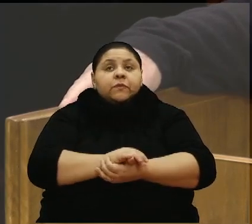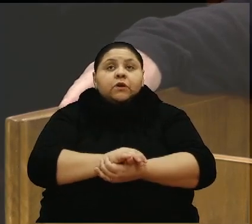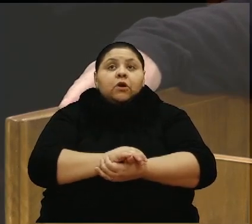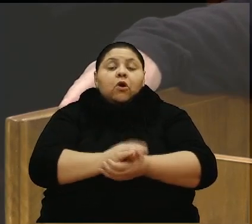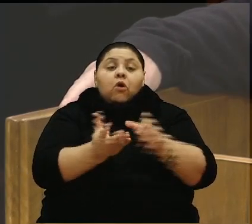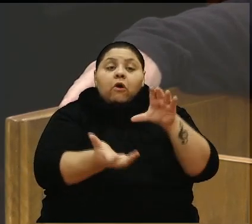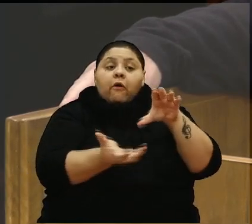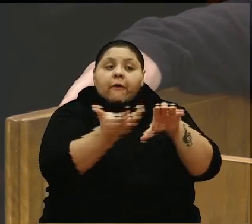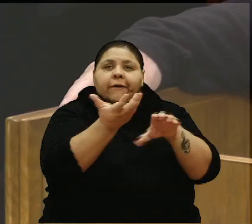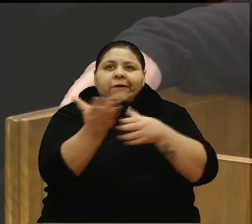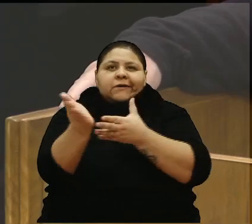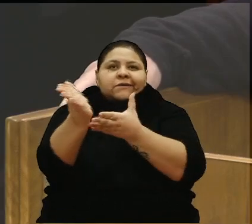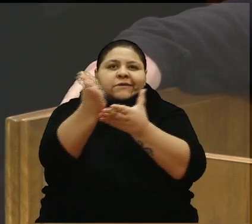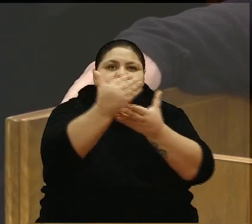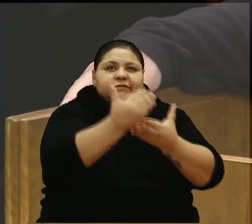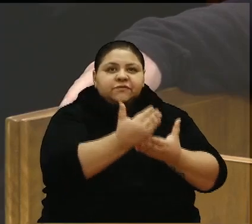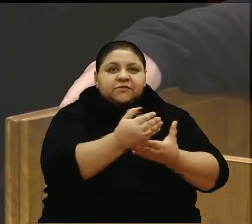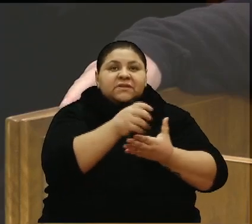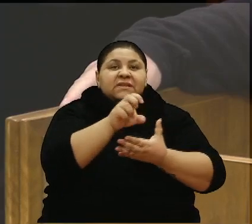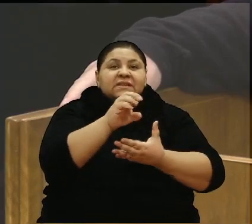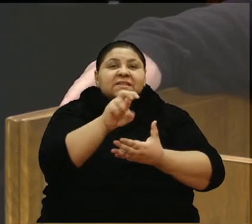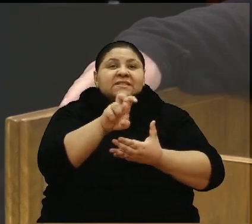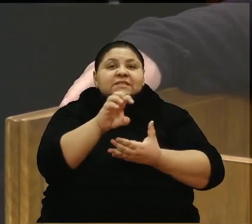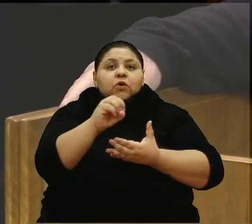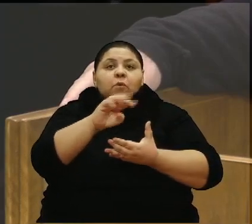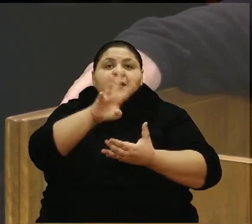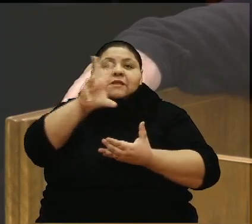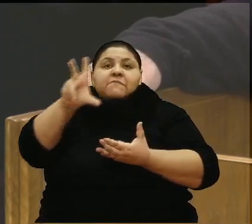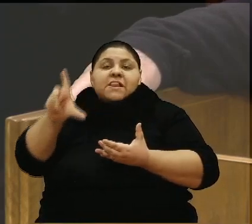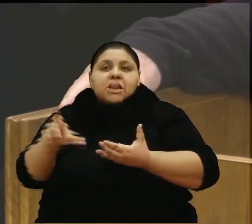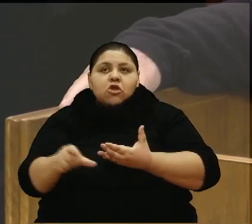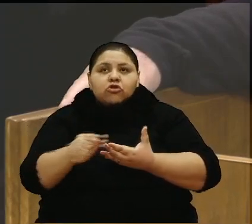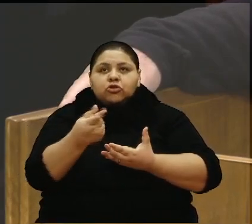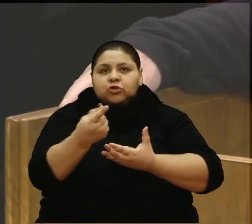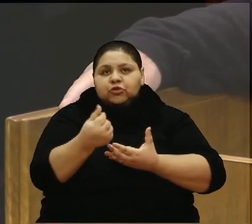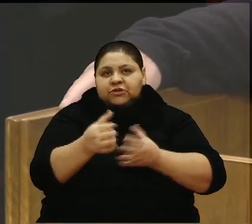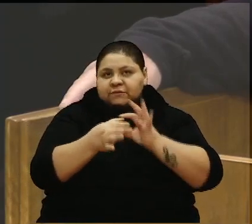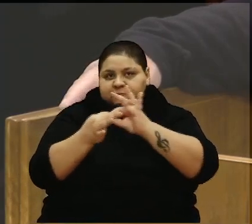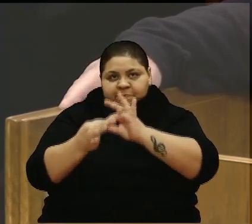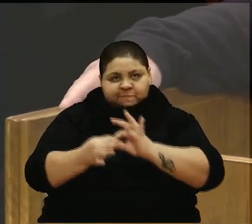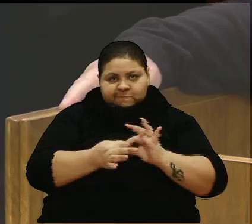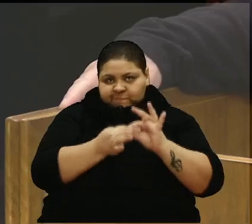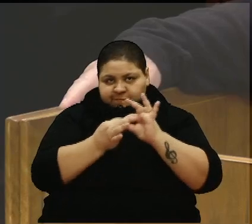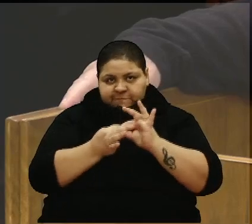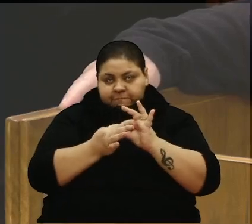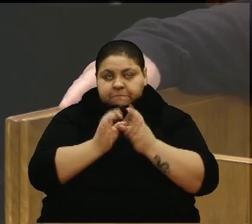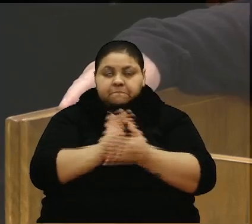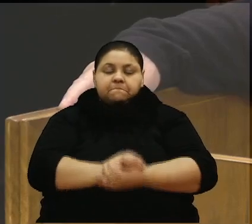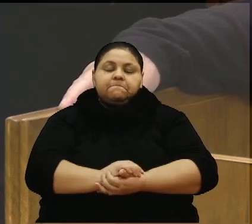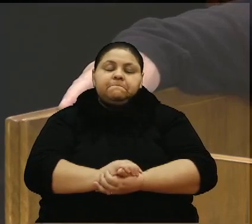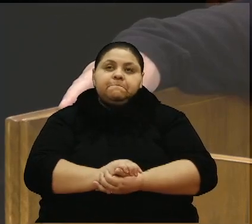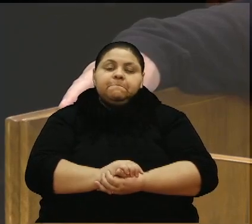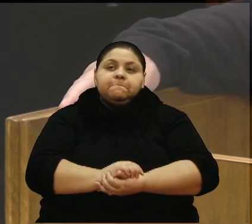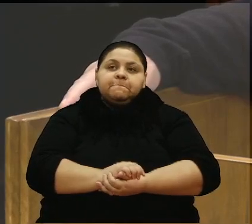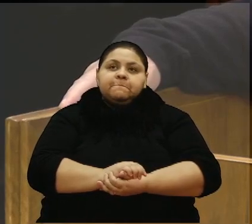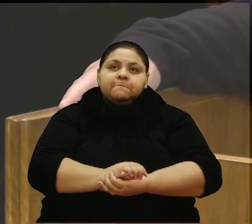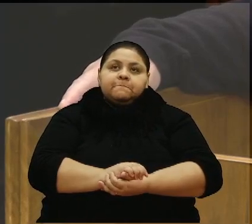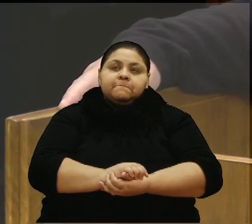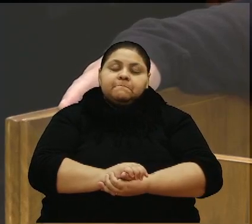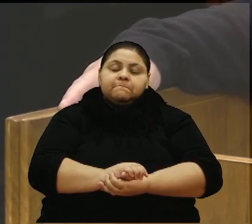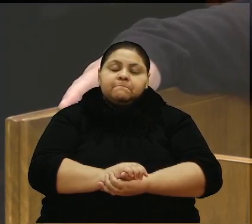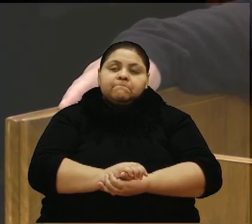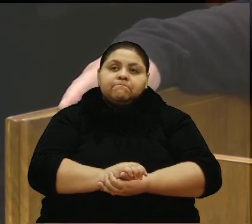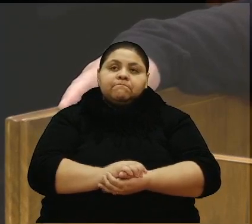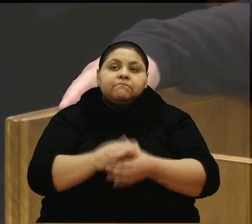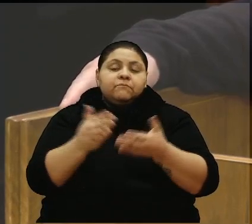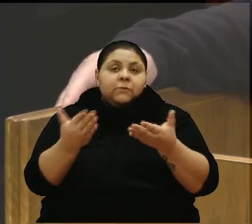capture 50 bilhões do orçamento da União. 50 bilhões. Né?